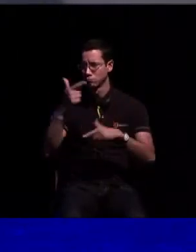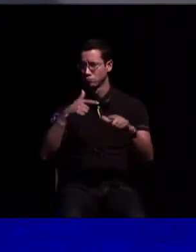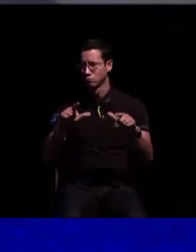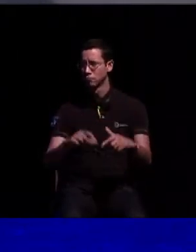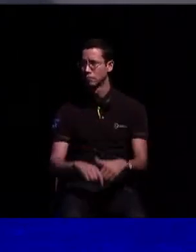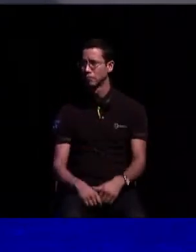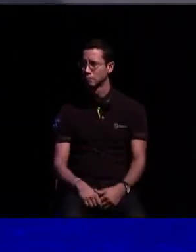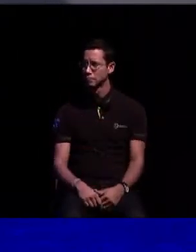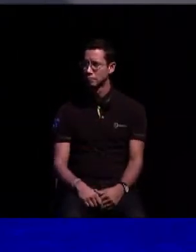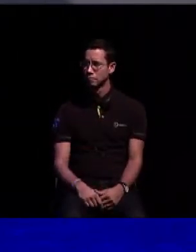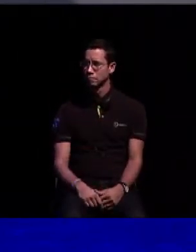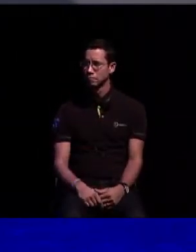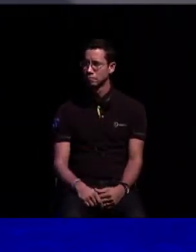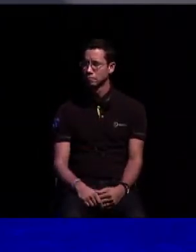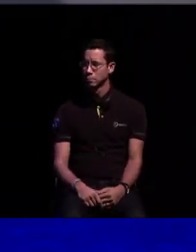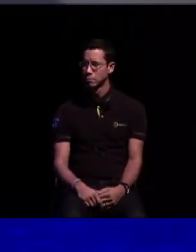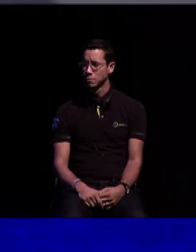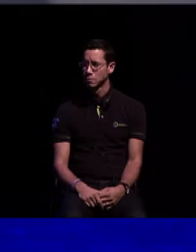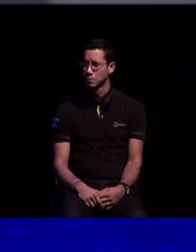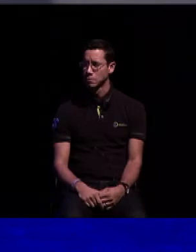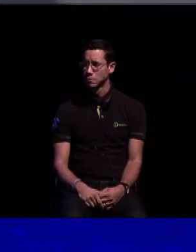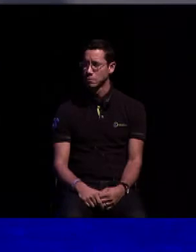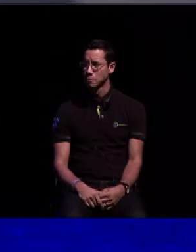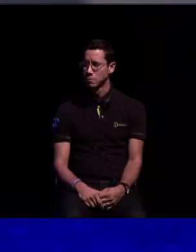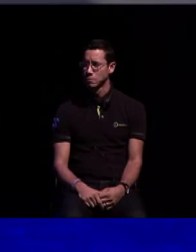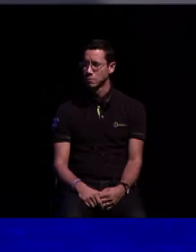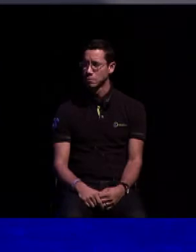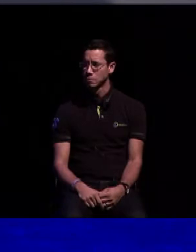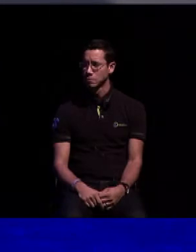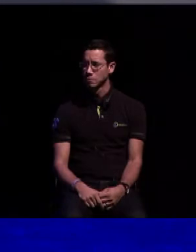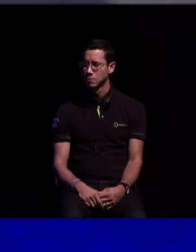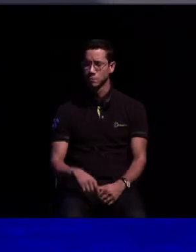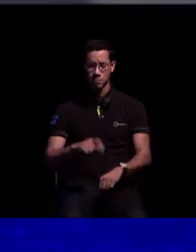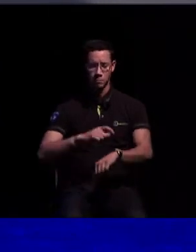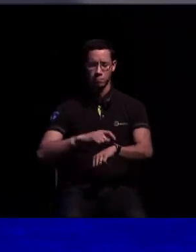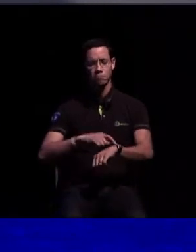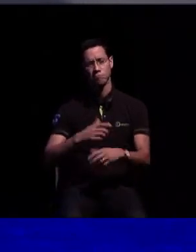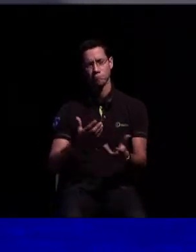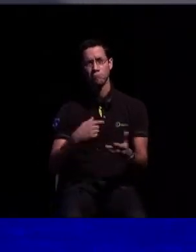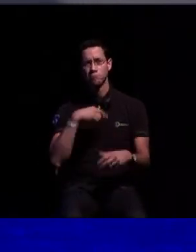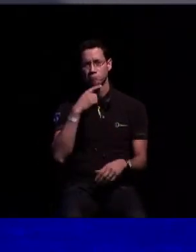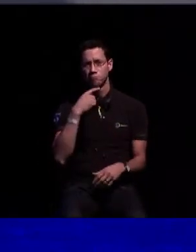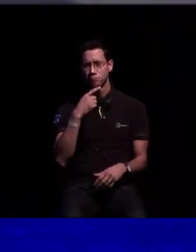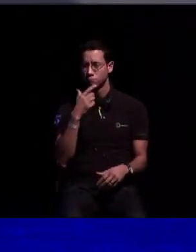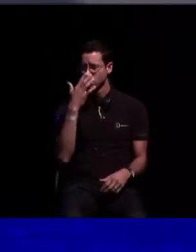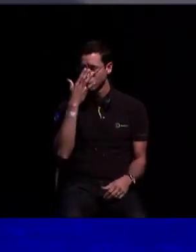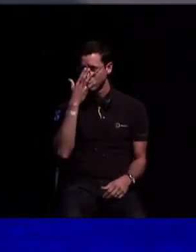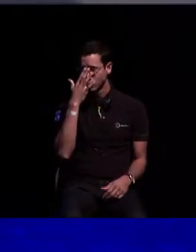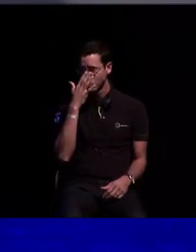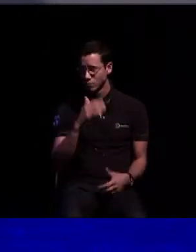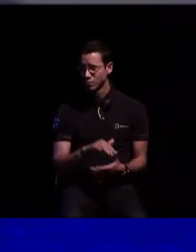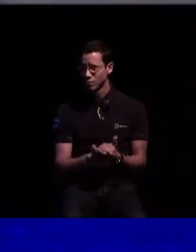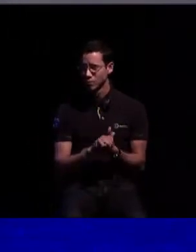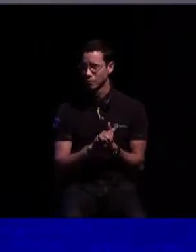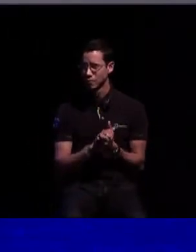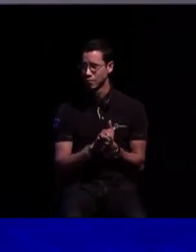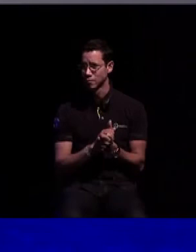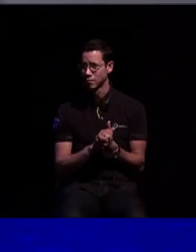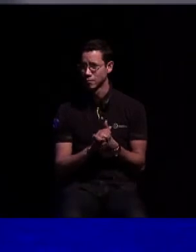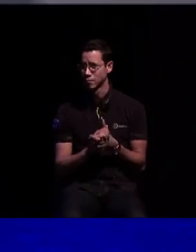tem um outro aspecto, tem uma outra leitura, a gente pode entrar nela rapidamente, também que eu acho que o meu tempo não vai dar para isso, né? Mas aí que você diz,